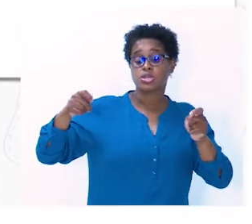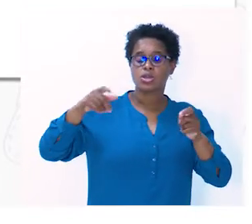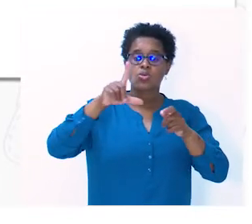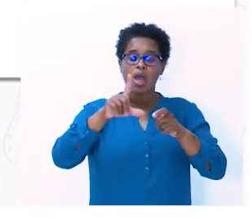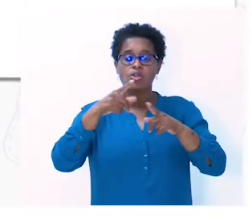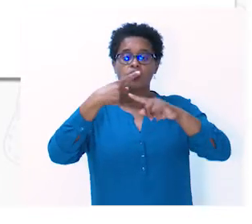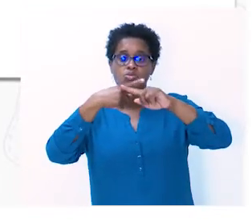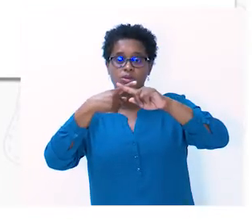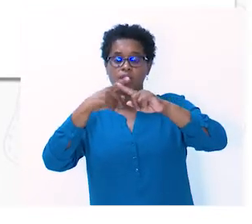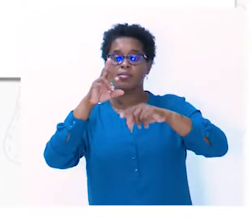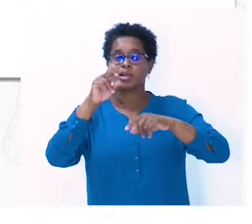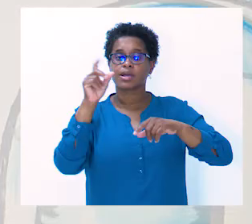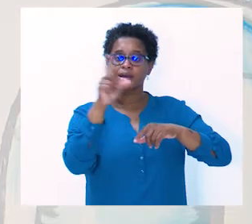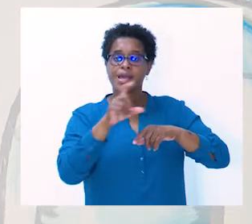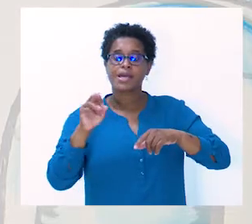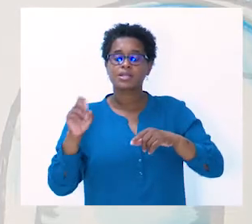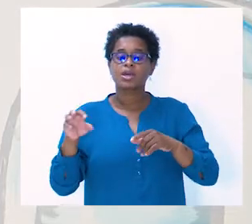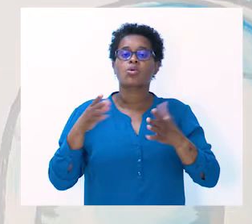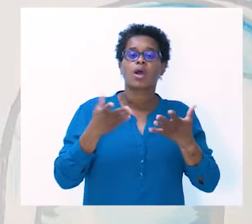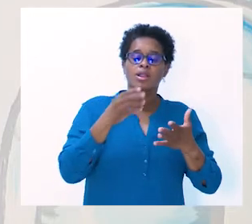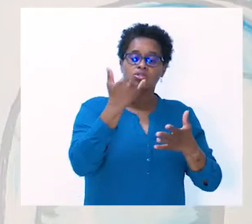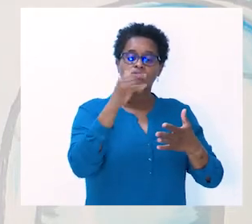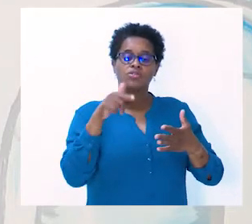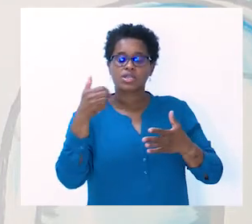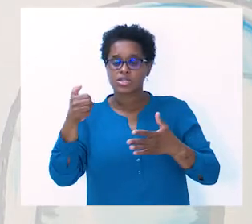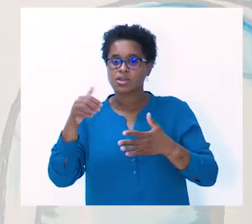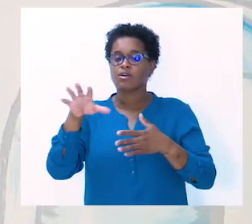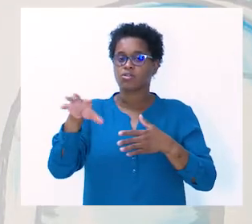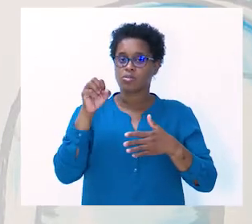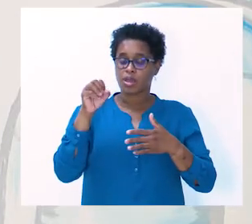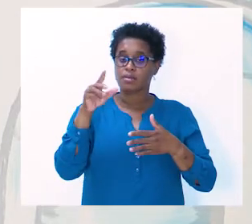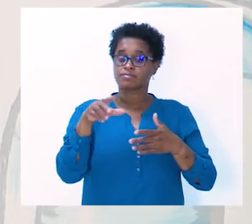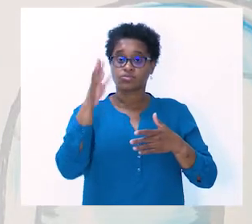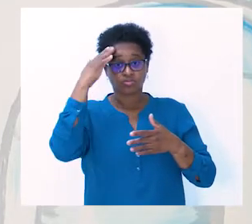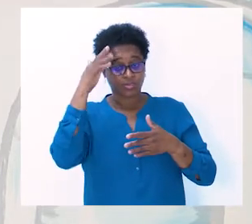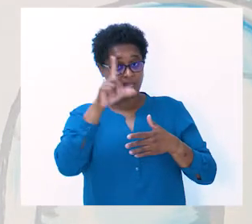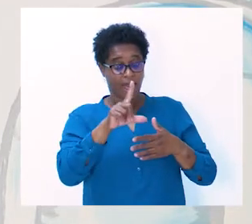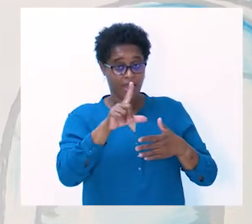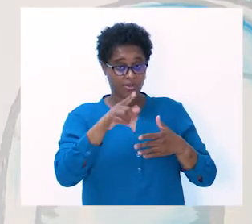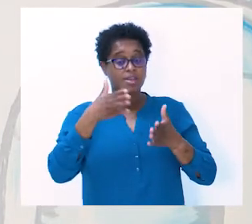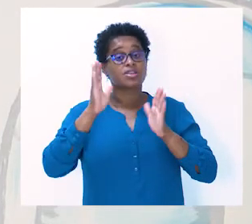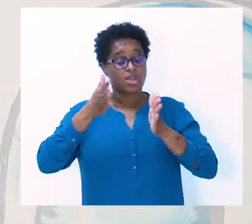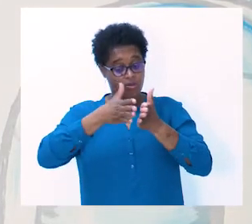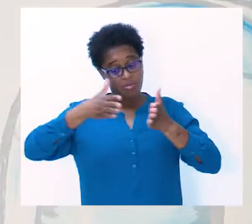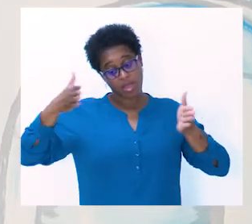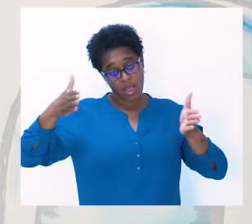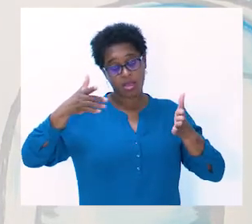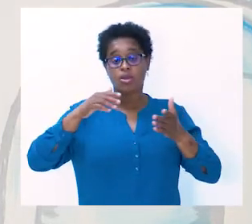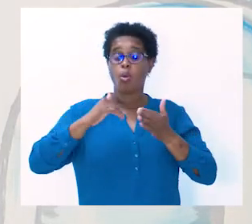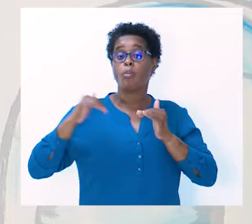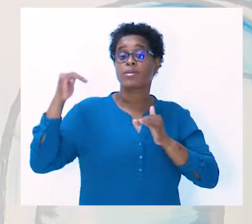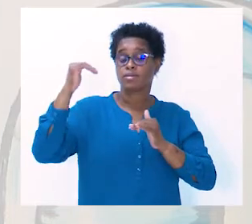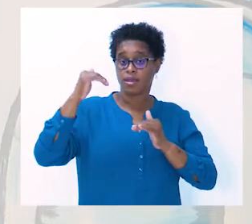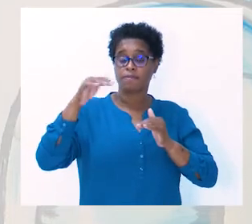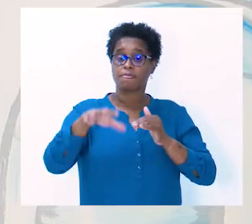lado multiplicado pela razão. Qual é a razão? 2,5. Então vamos pegar a medida do lado. Já que vamos ampliar e